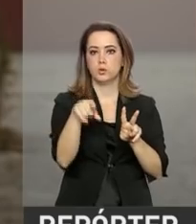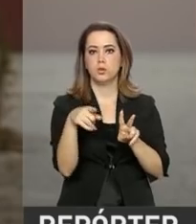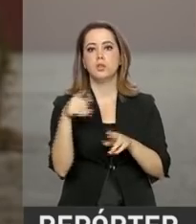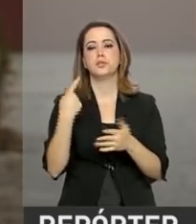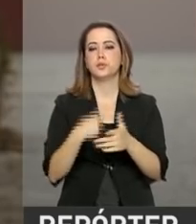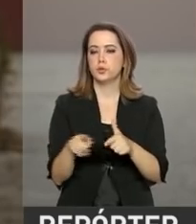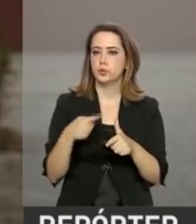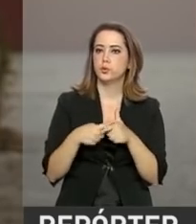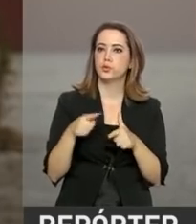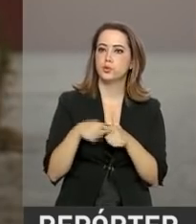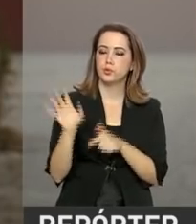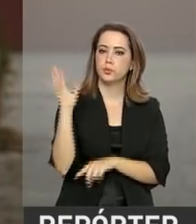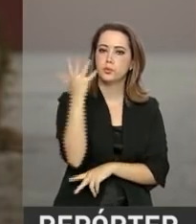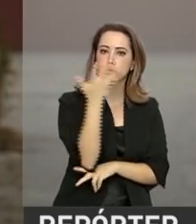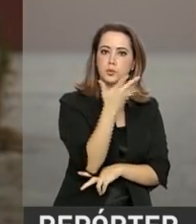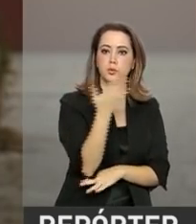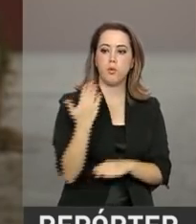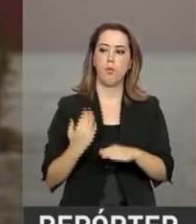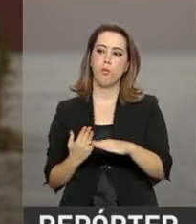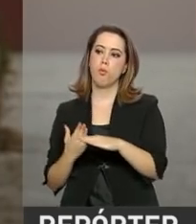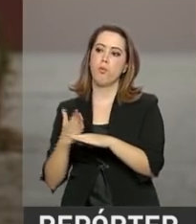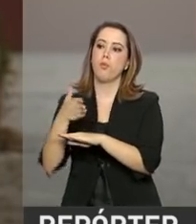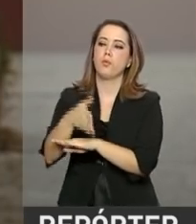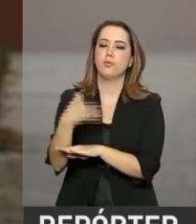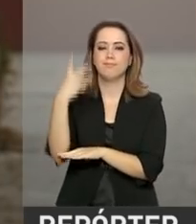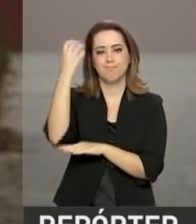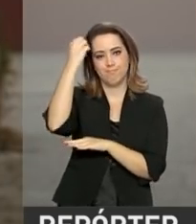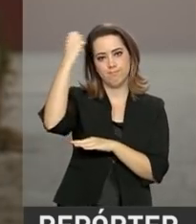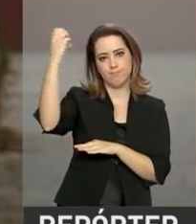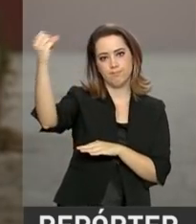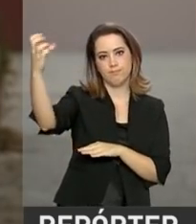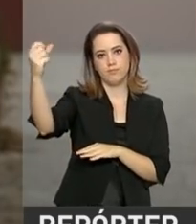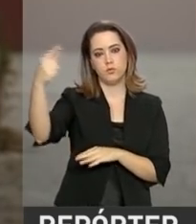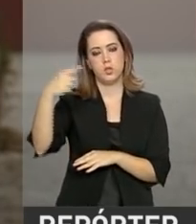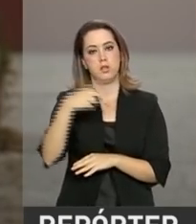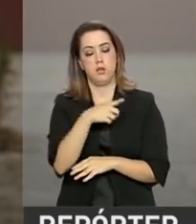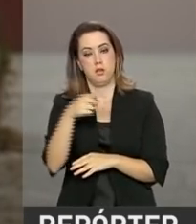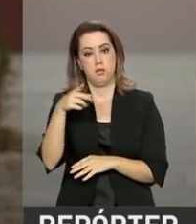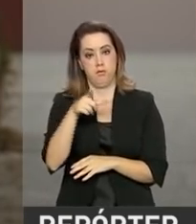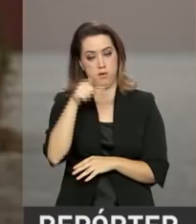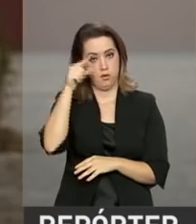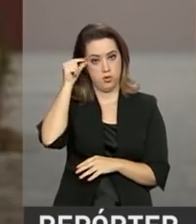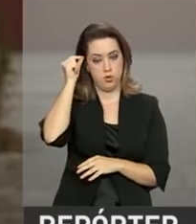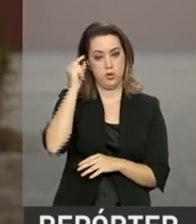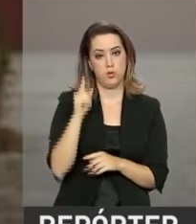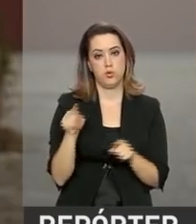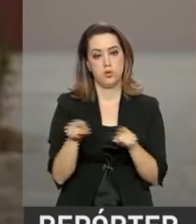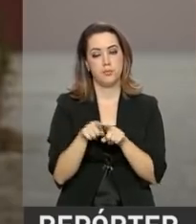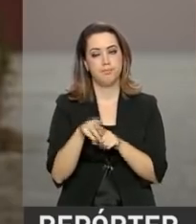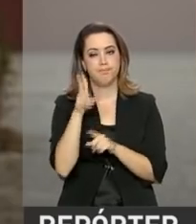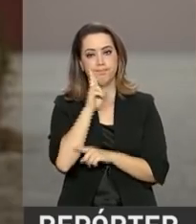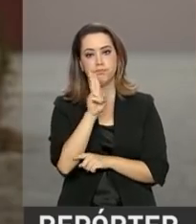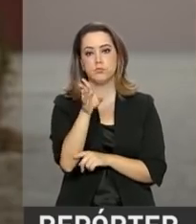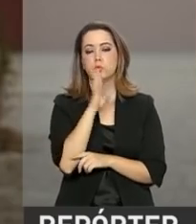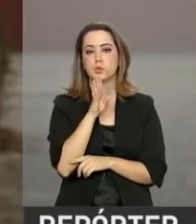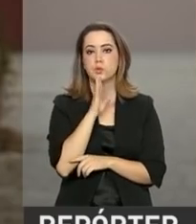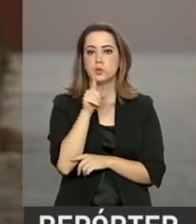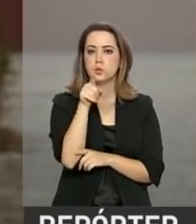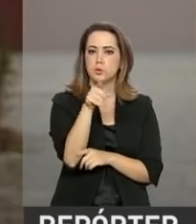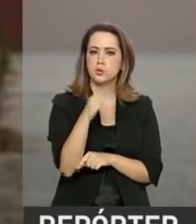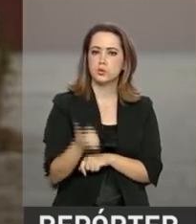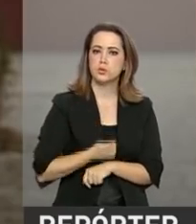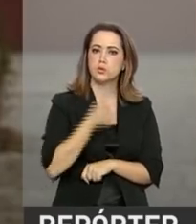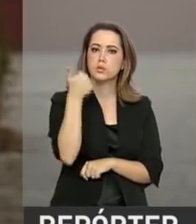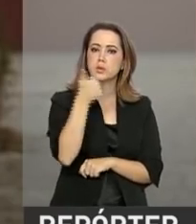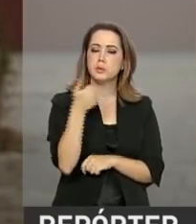ao Japão para conhecer a estratégia de prevenção e resposta a desastres naturais a adotada por lá a ideia é aprimorar o